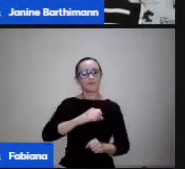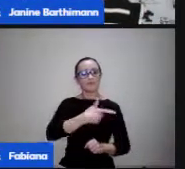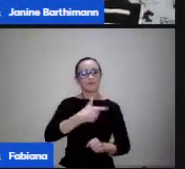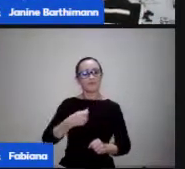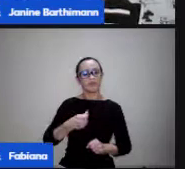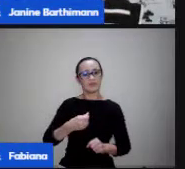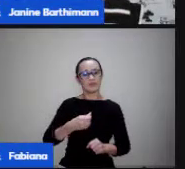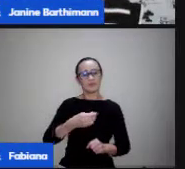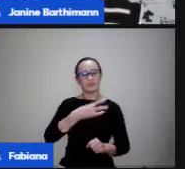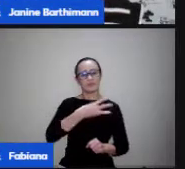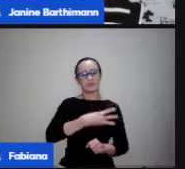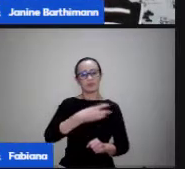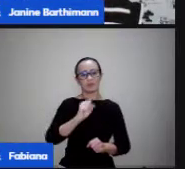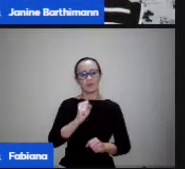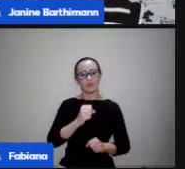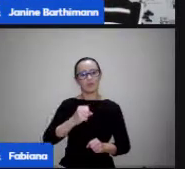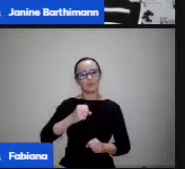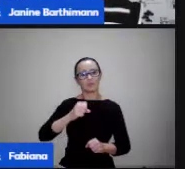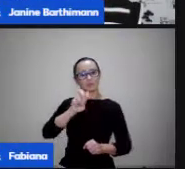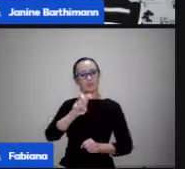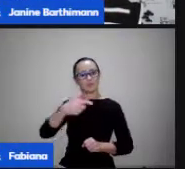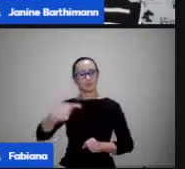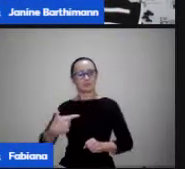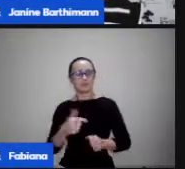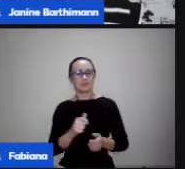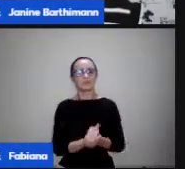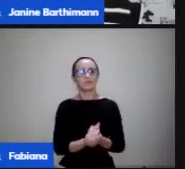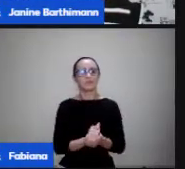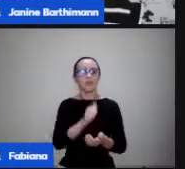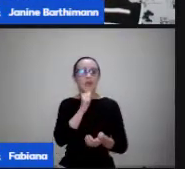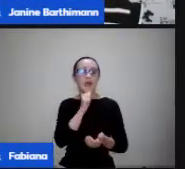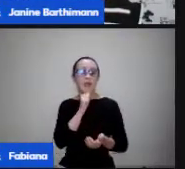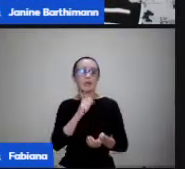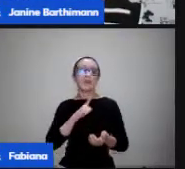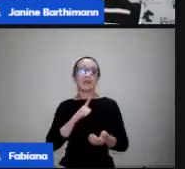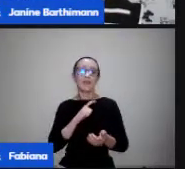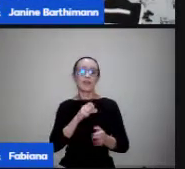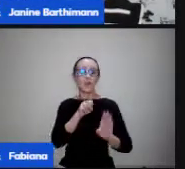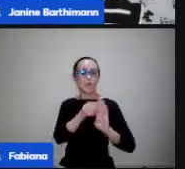2020-3852, né? E a gente tem ainda o blog